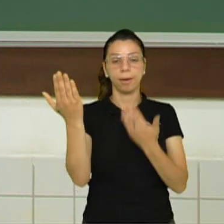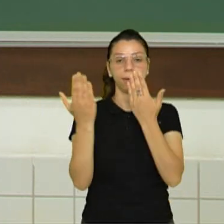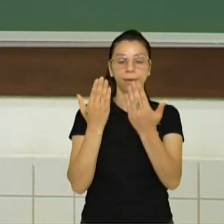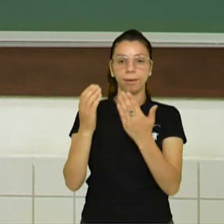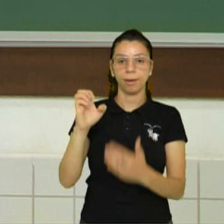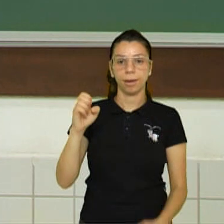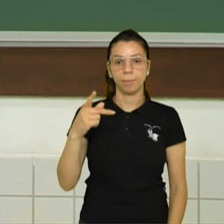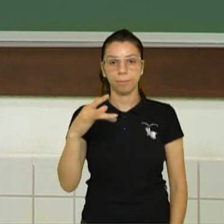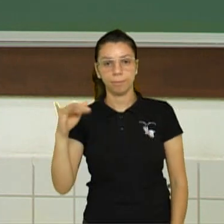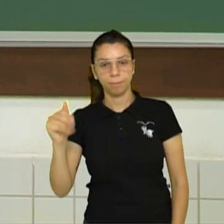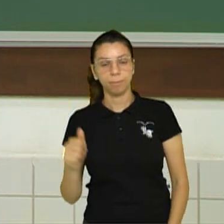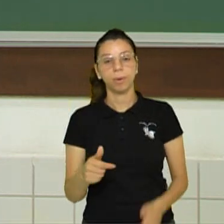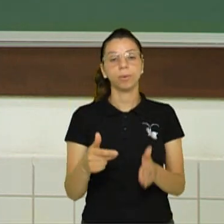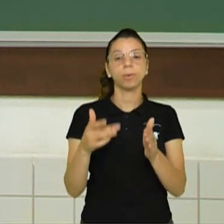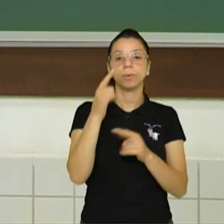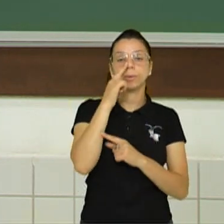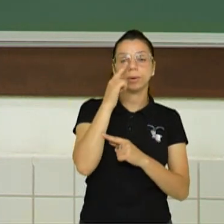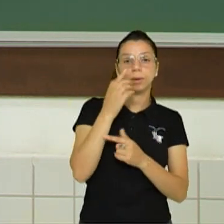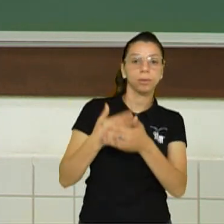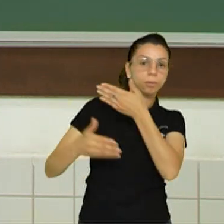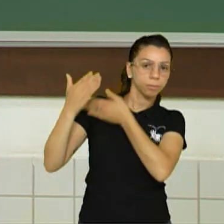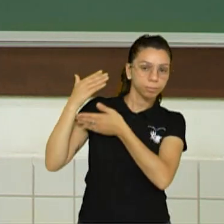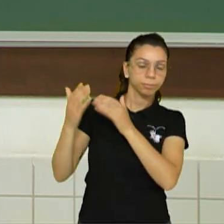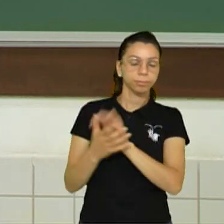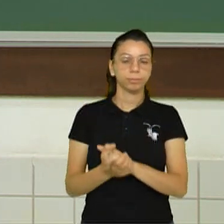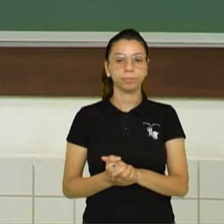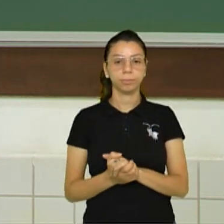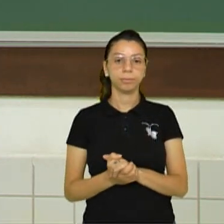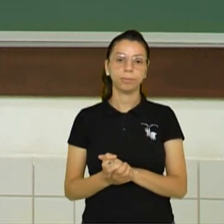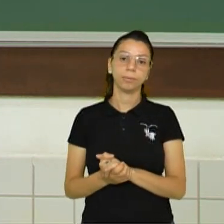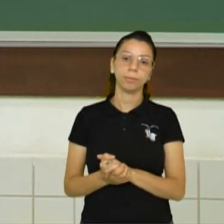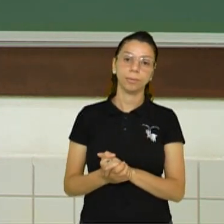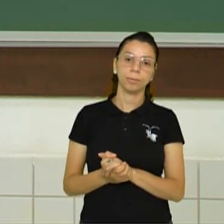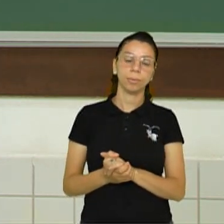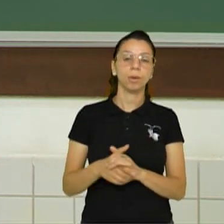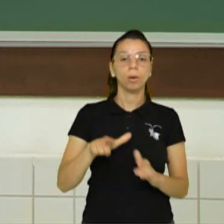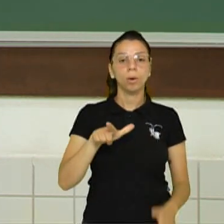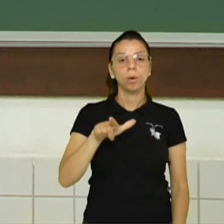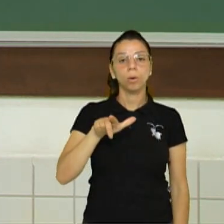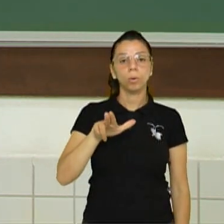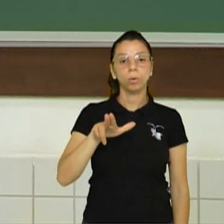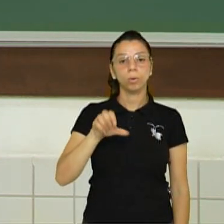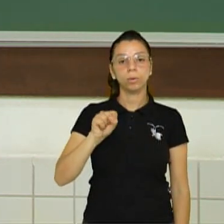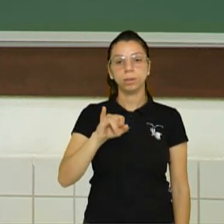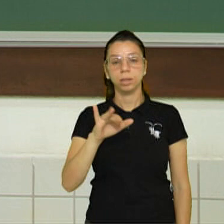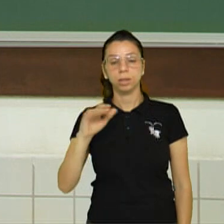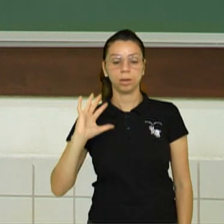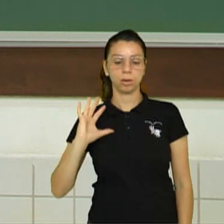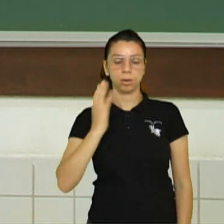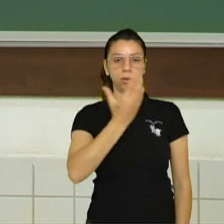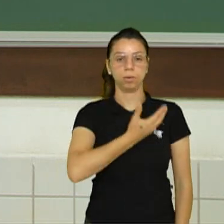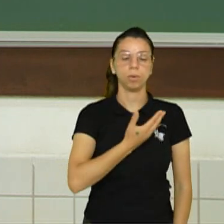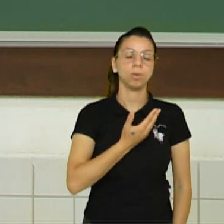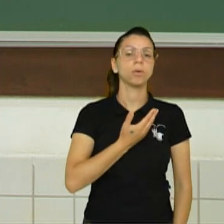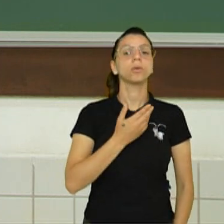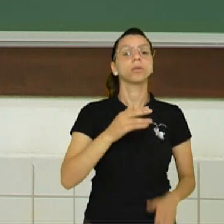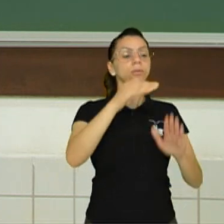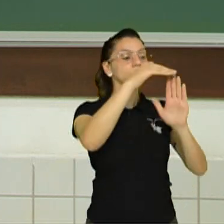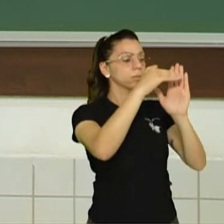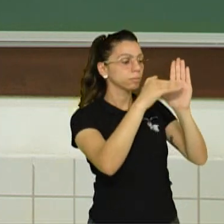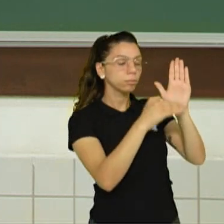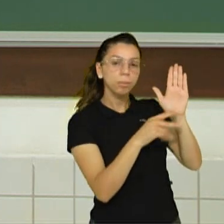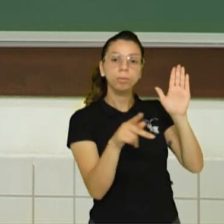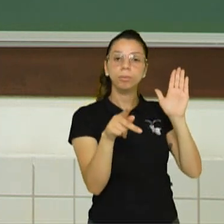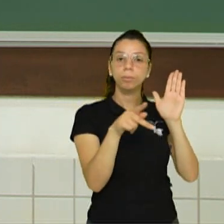né? E é interessante que lá em Lusíadas, o Camões ele também utiliza esses elementos da